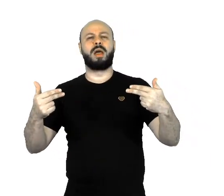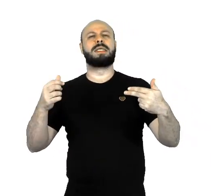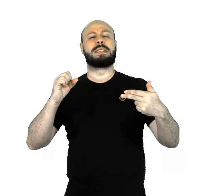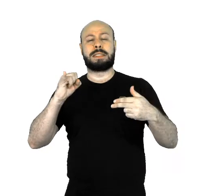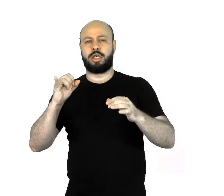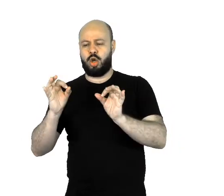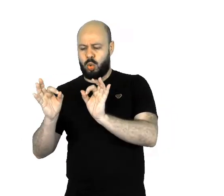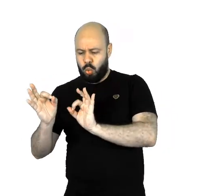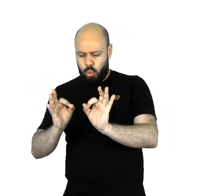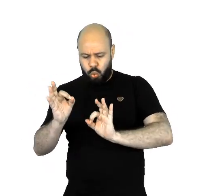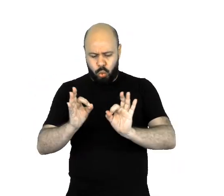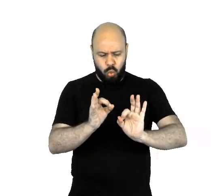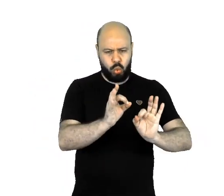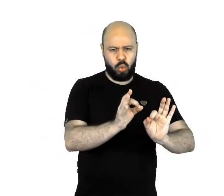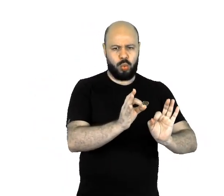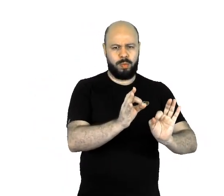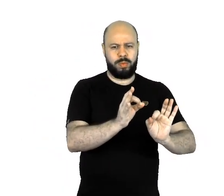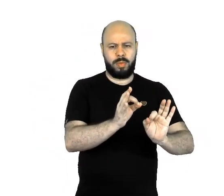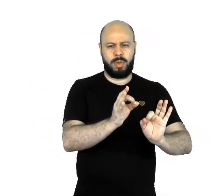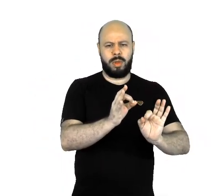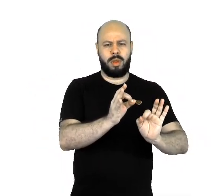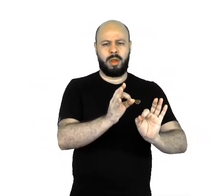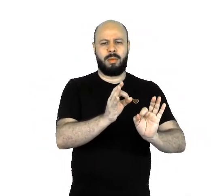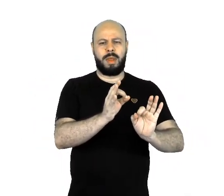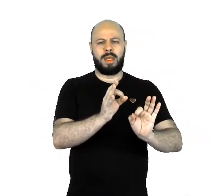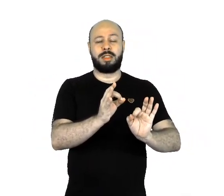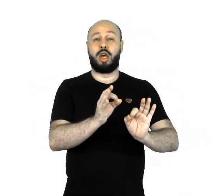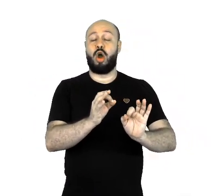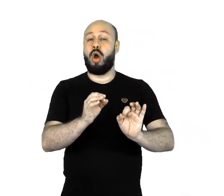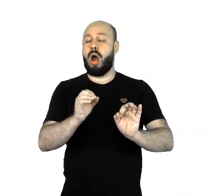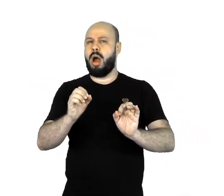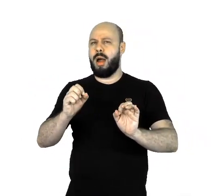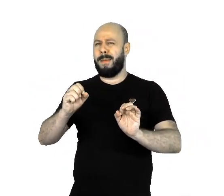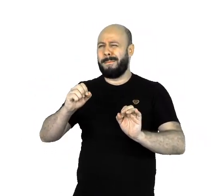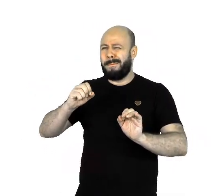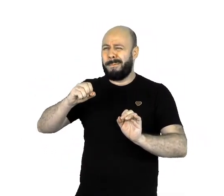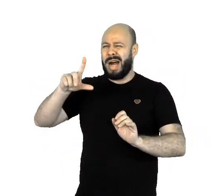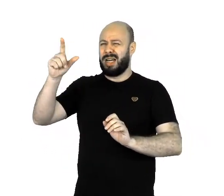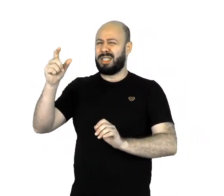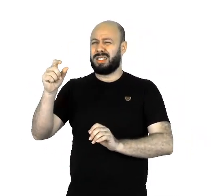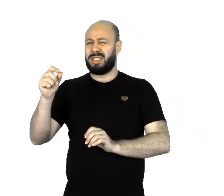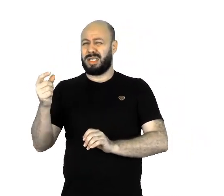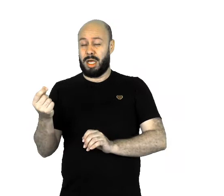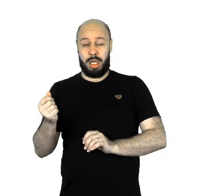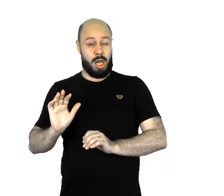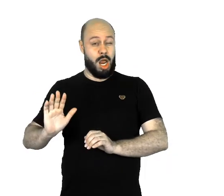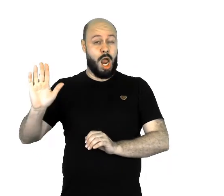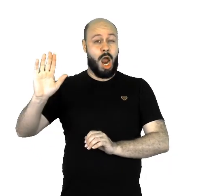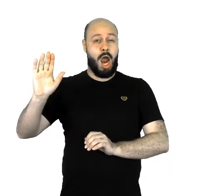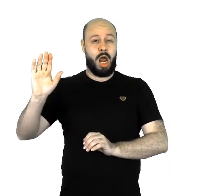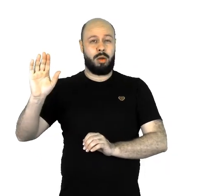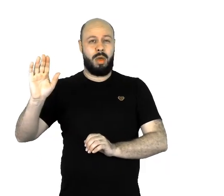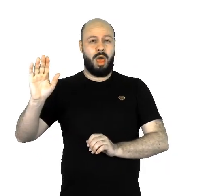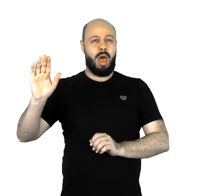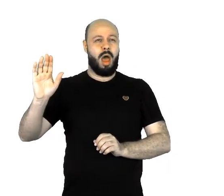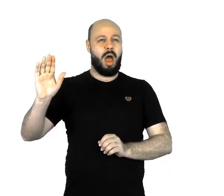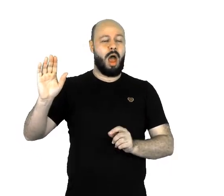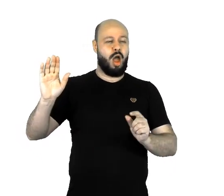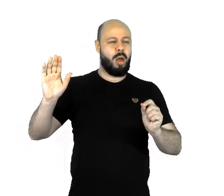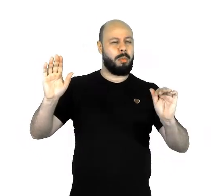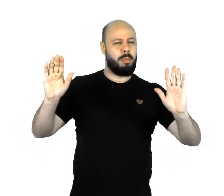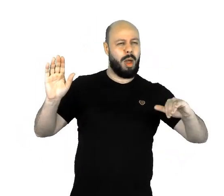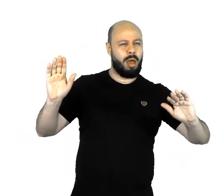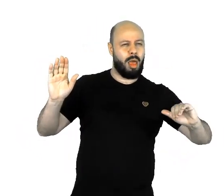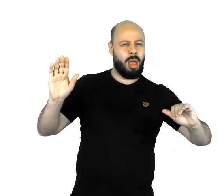Organizando os produtos ao lado do mais caro para o mais barato, nós teríamos aí, ó, o mais